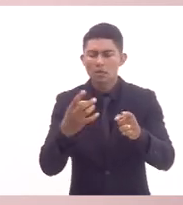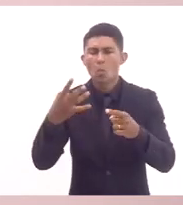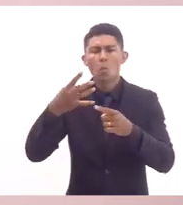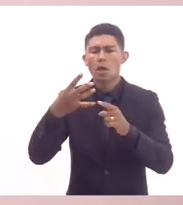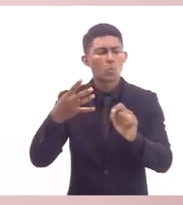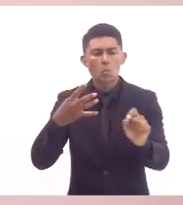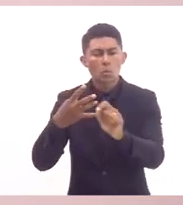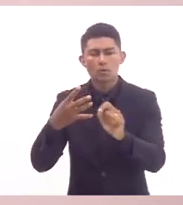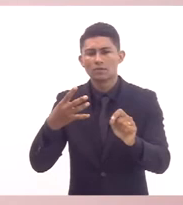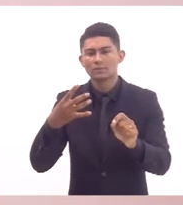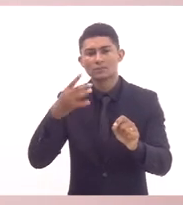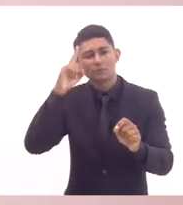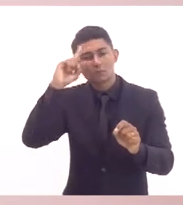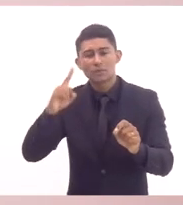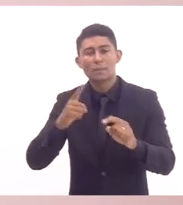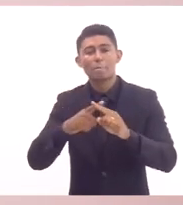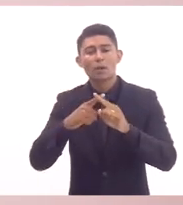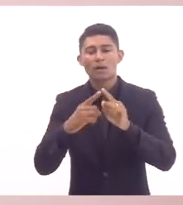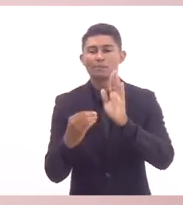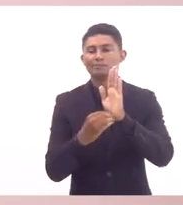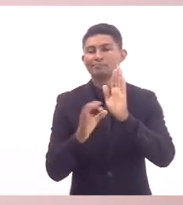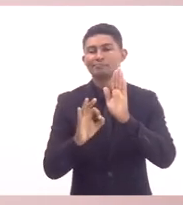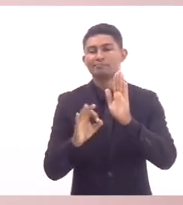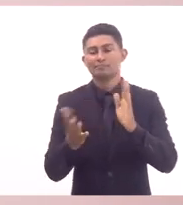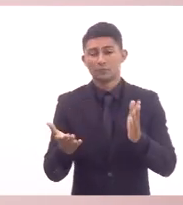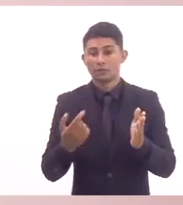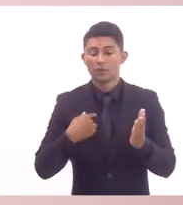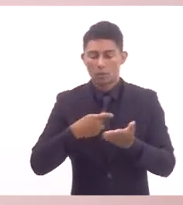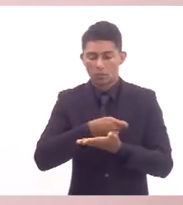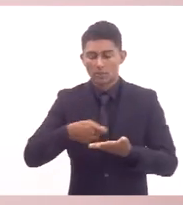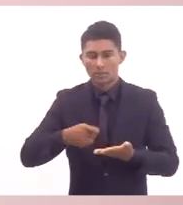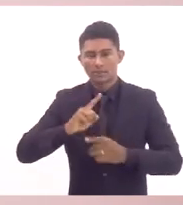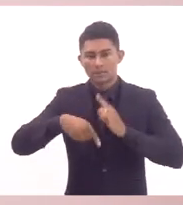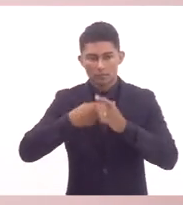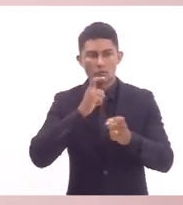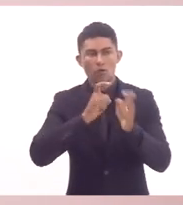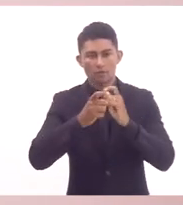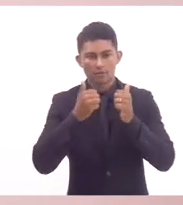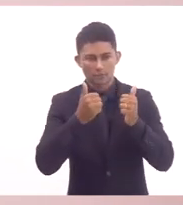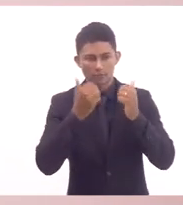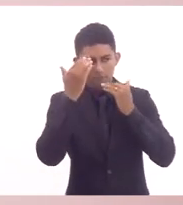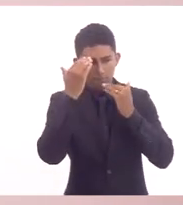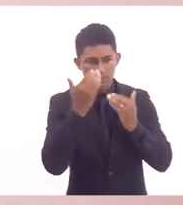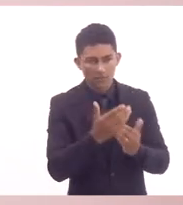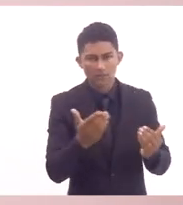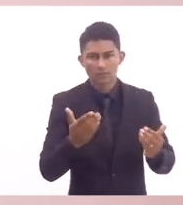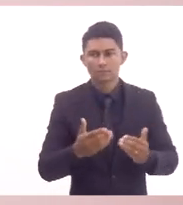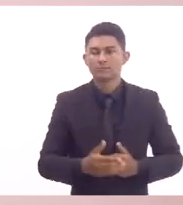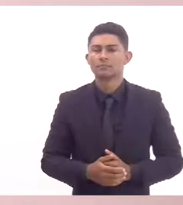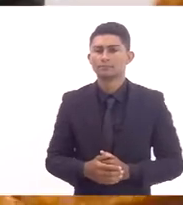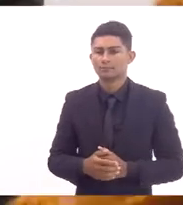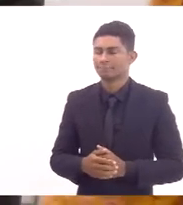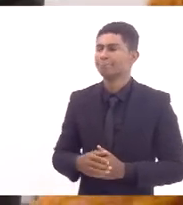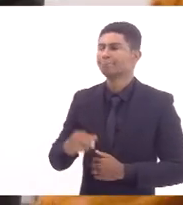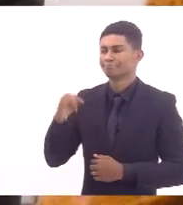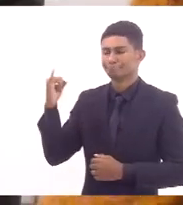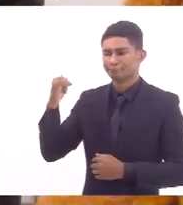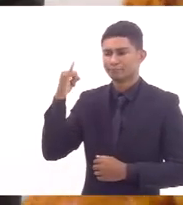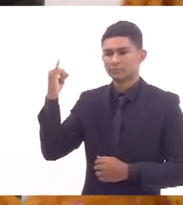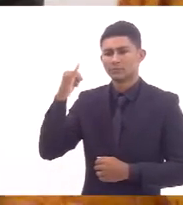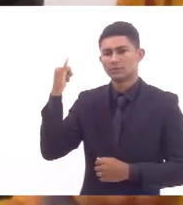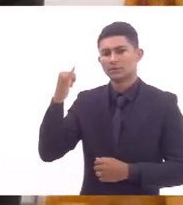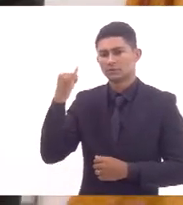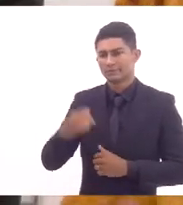queria deixar isso aqui anotado para a gente conversar depois Obrigado O importante na como definir